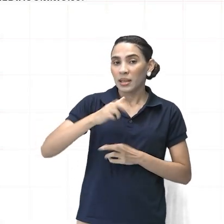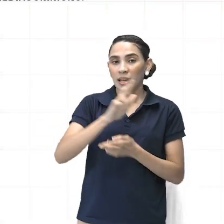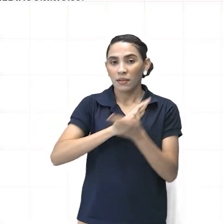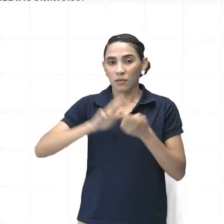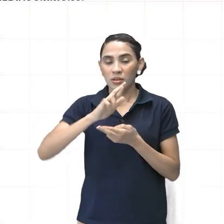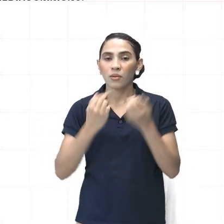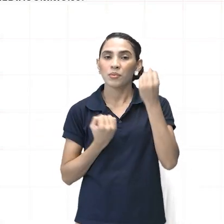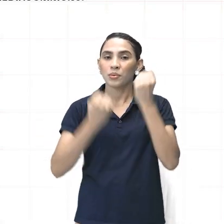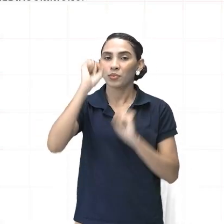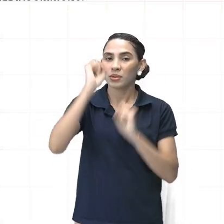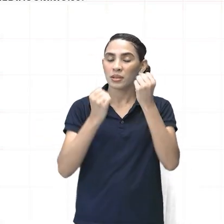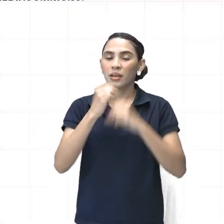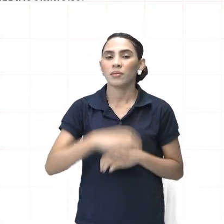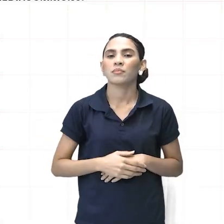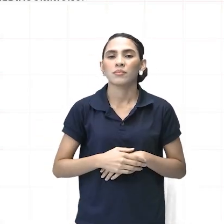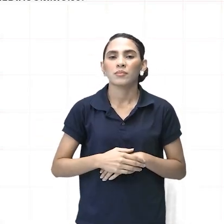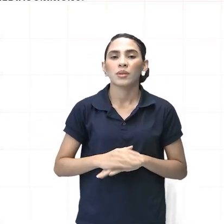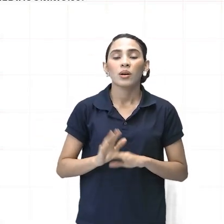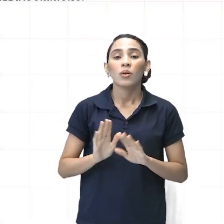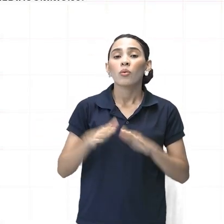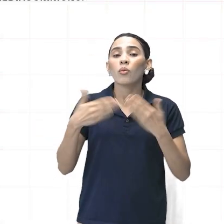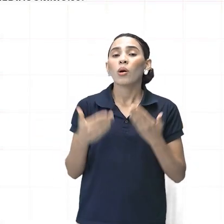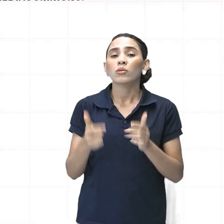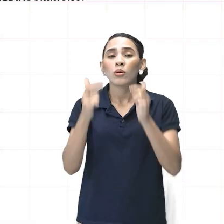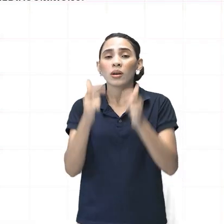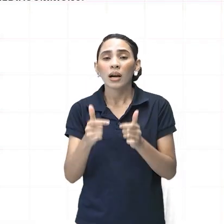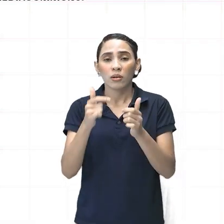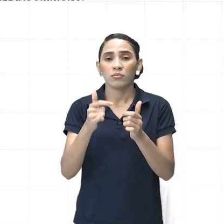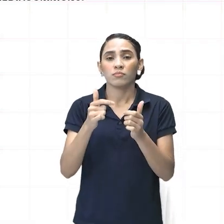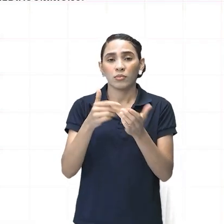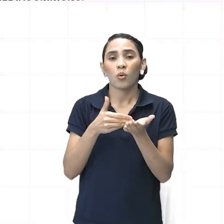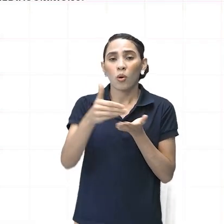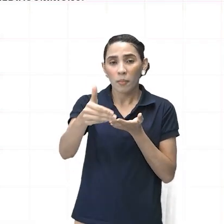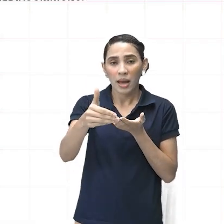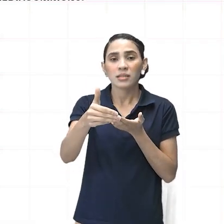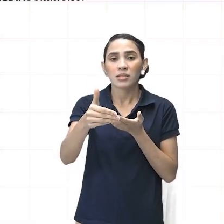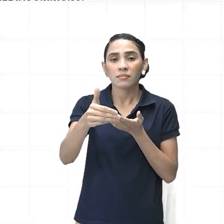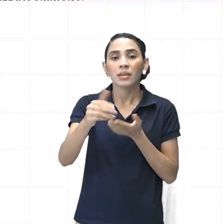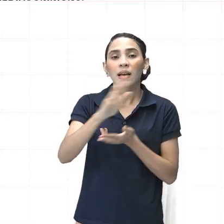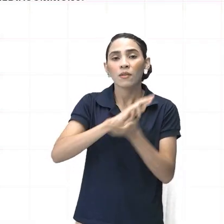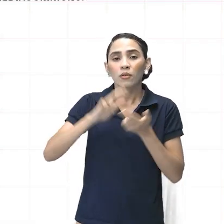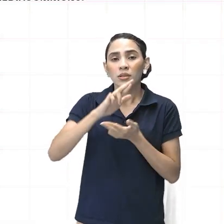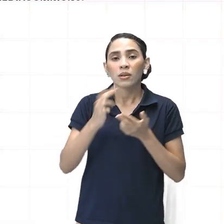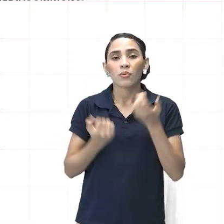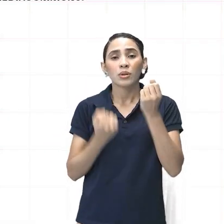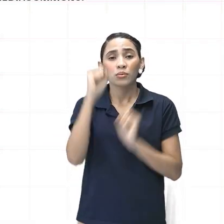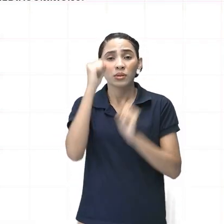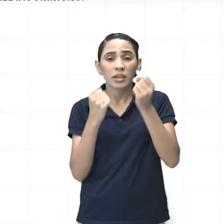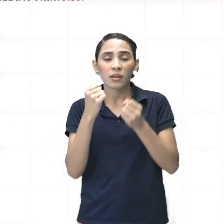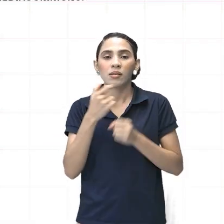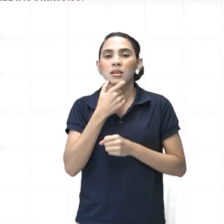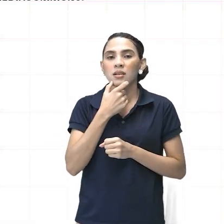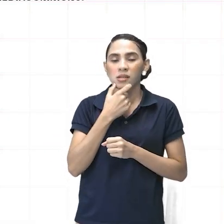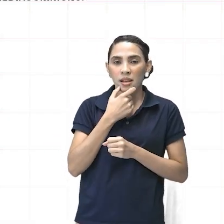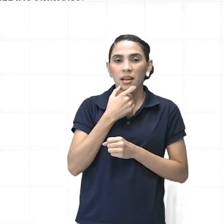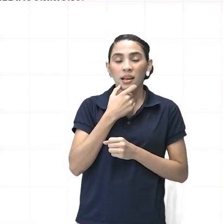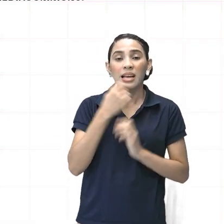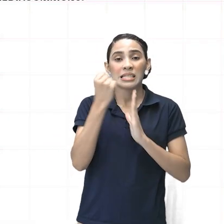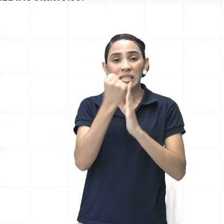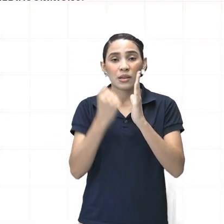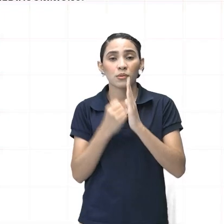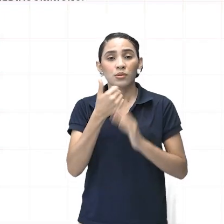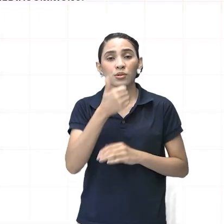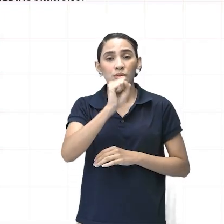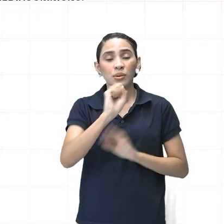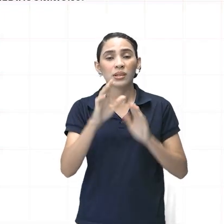revolução industrial. E onde se inicia a primeira revolução industrial? Na Inglaterra, né, no século XVIII. Então, aí a gente observa